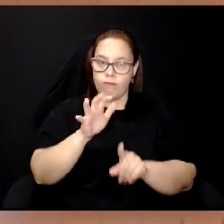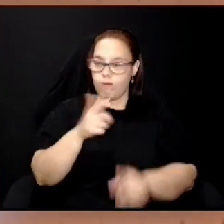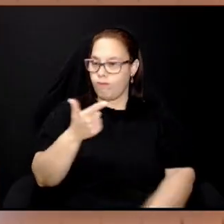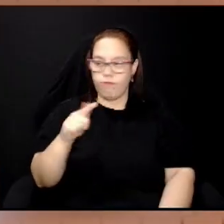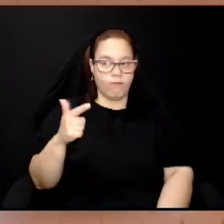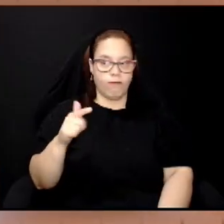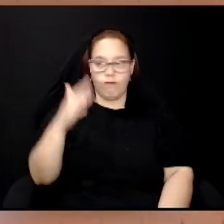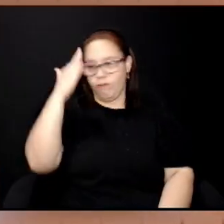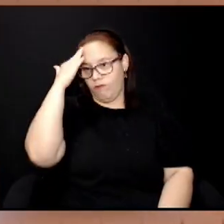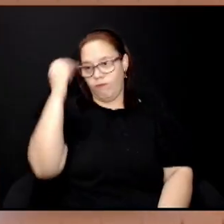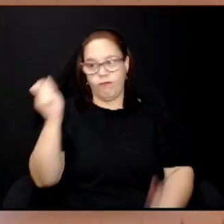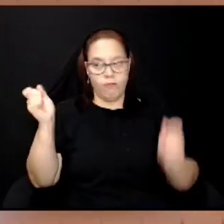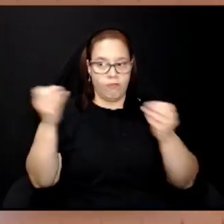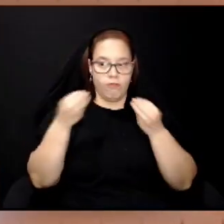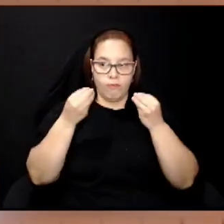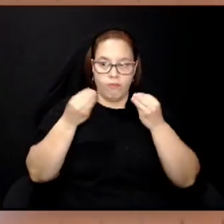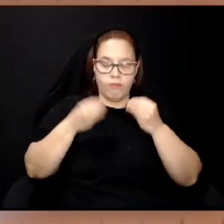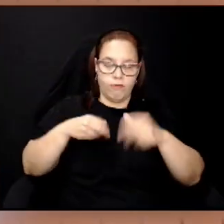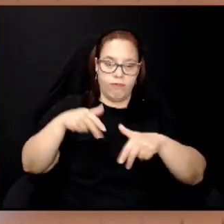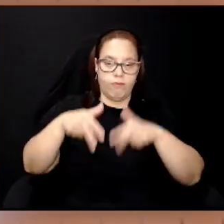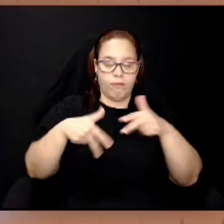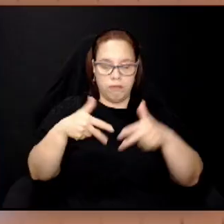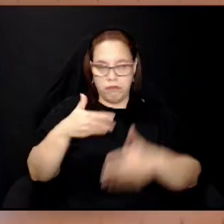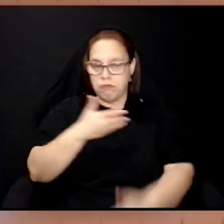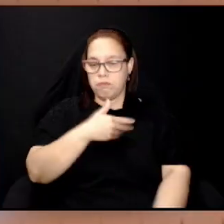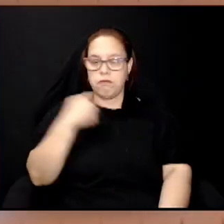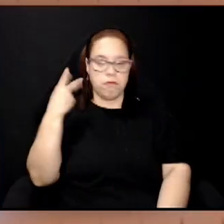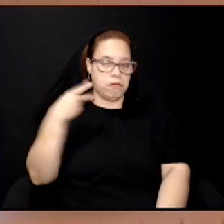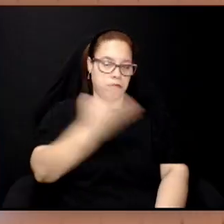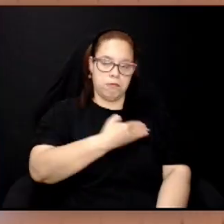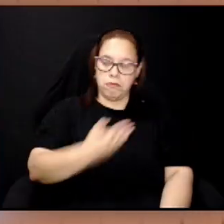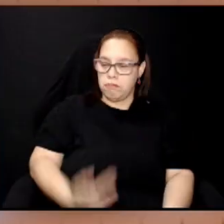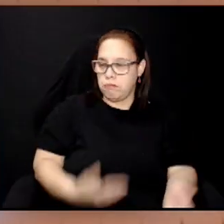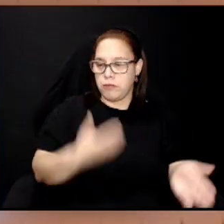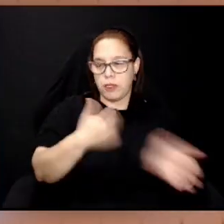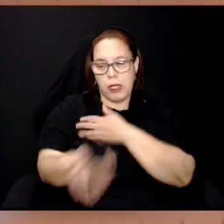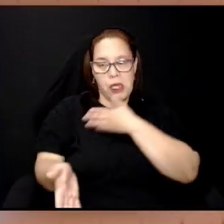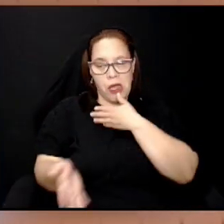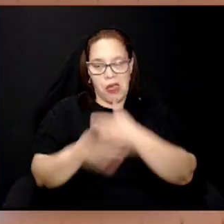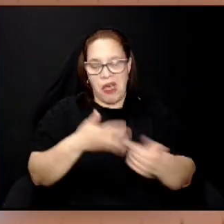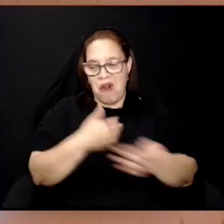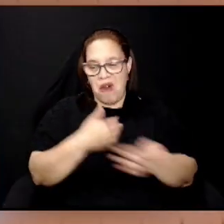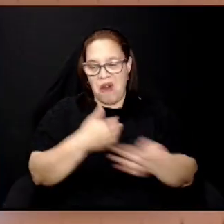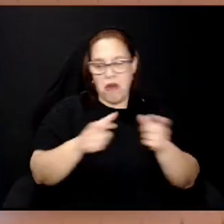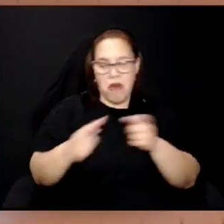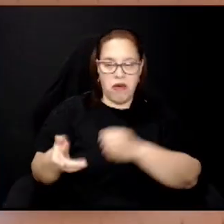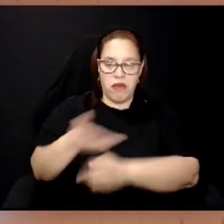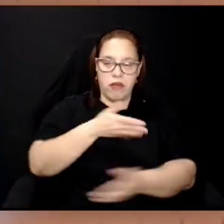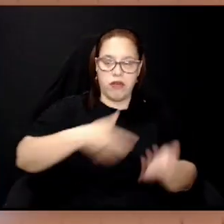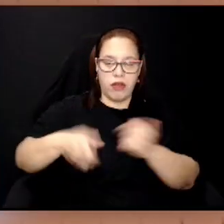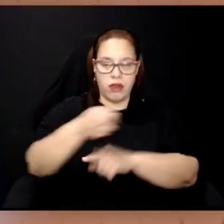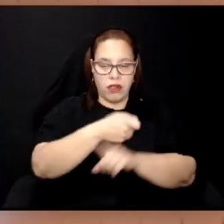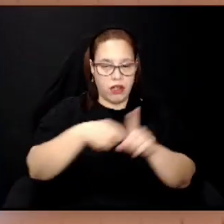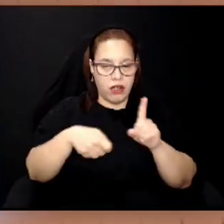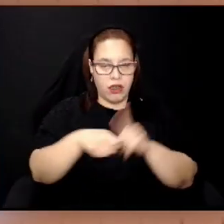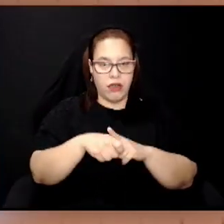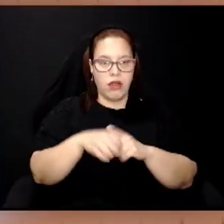tem como caminhar política pública em qualquer setor aqui na cidade. E essa participação social que está no